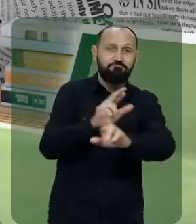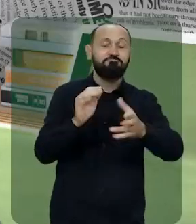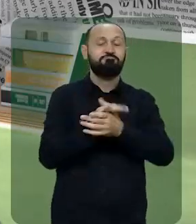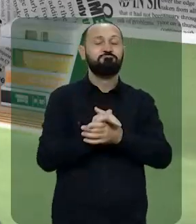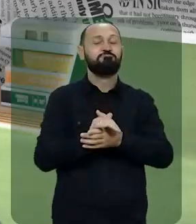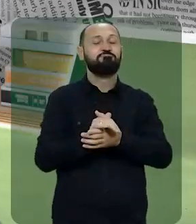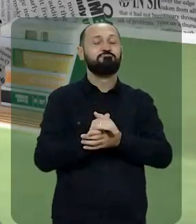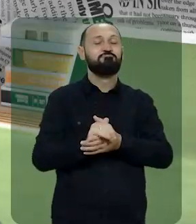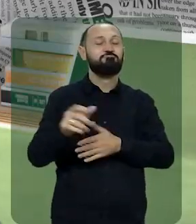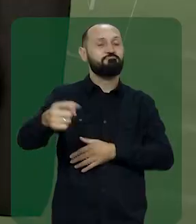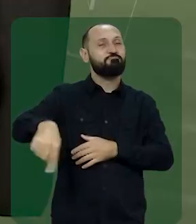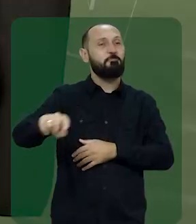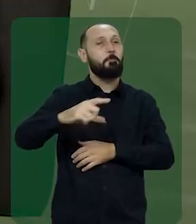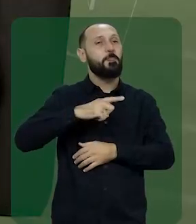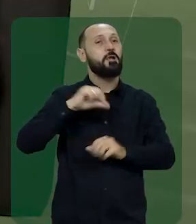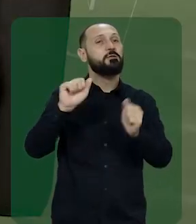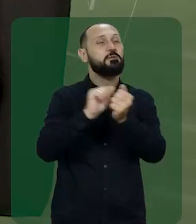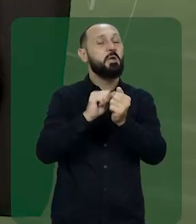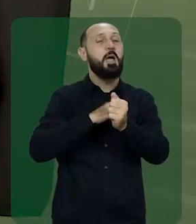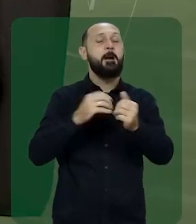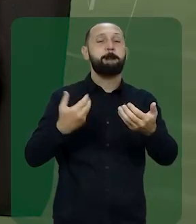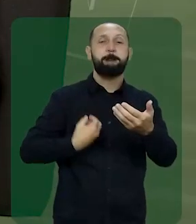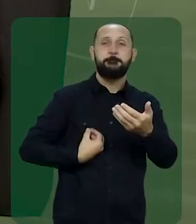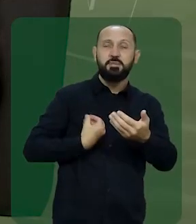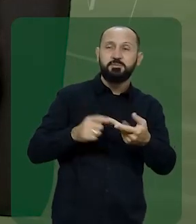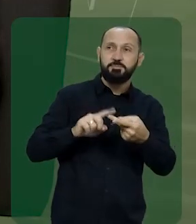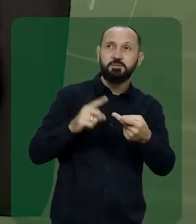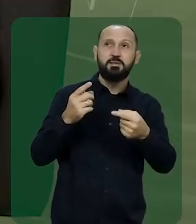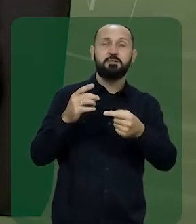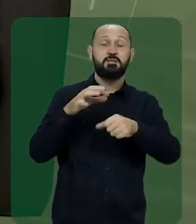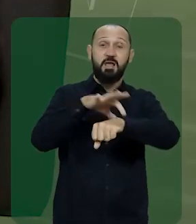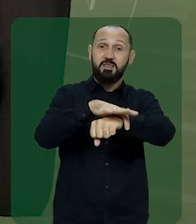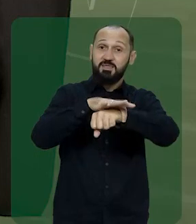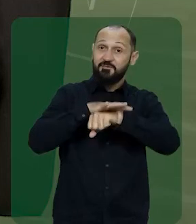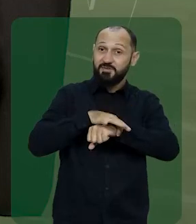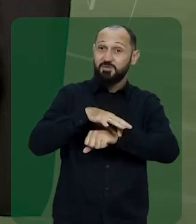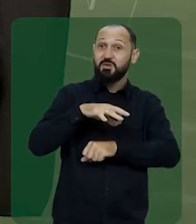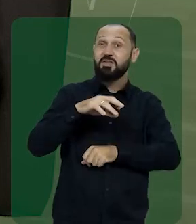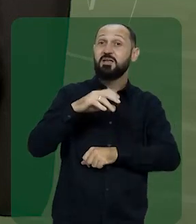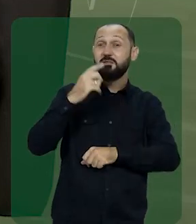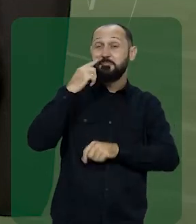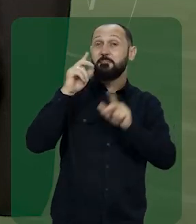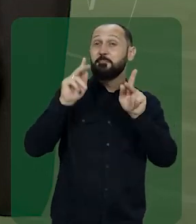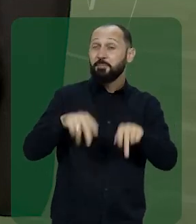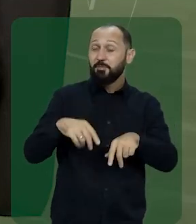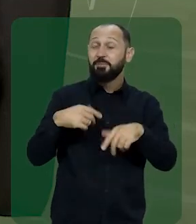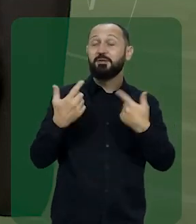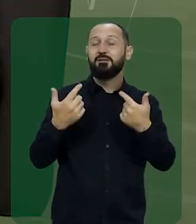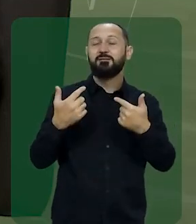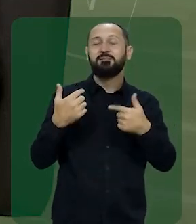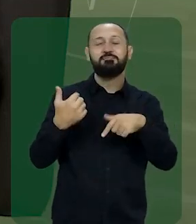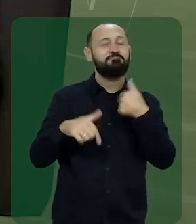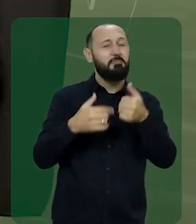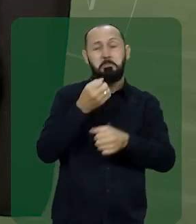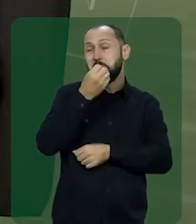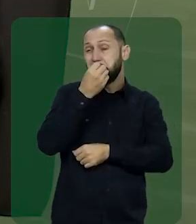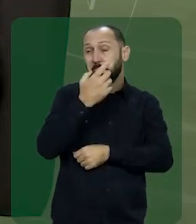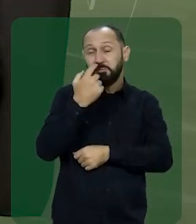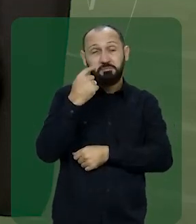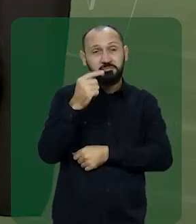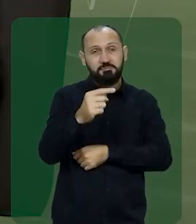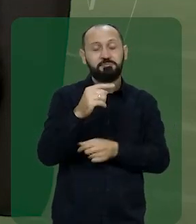políticas para o enfrentamento à violência contra a pessoa idosa e outras políticas, né, relacionadas à pessoa idosa. E ali